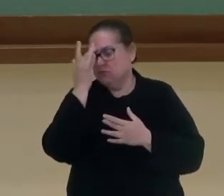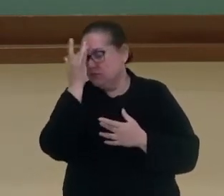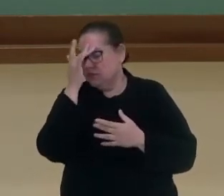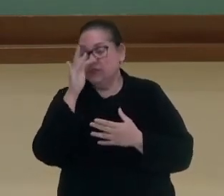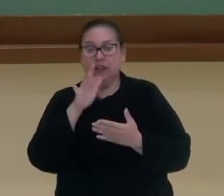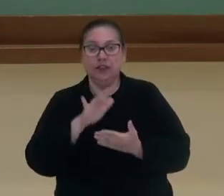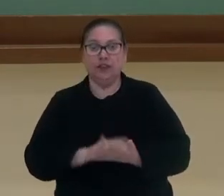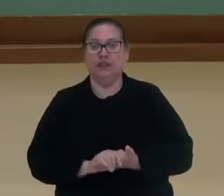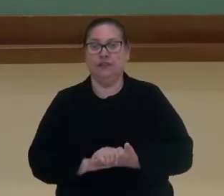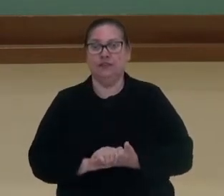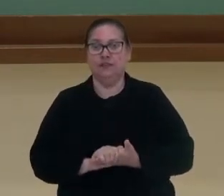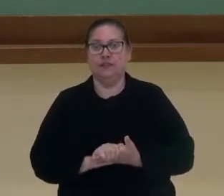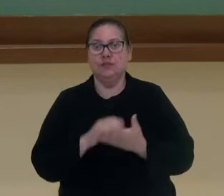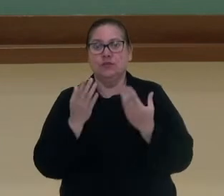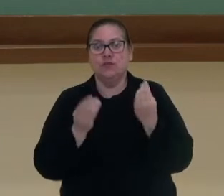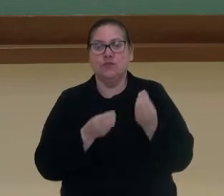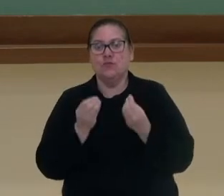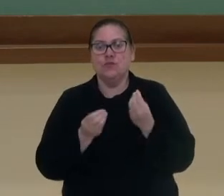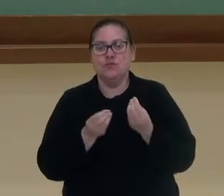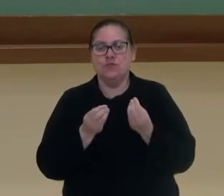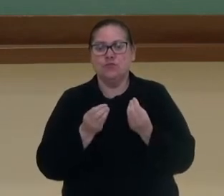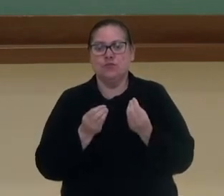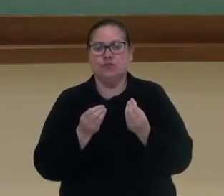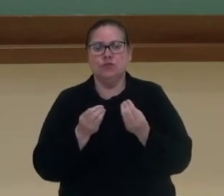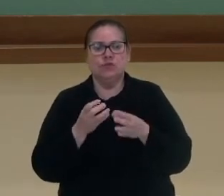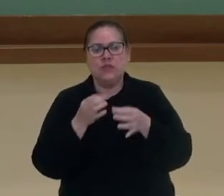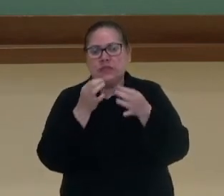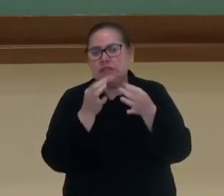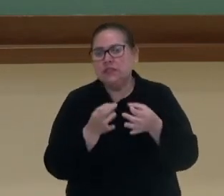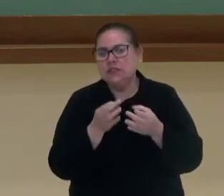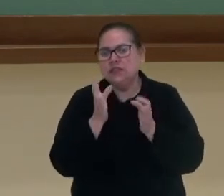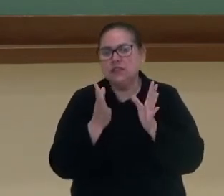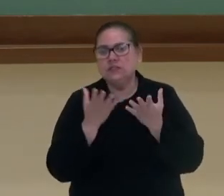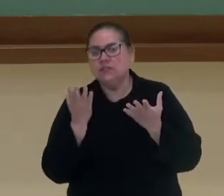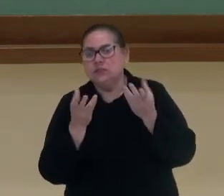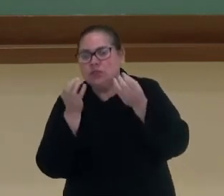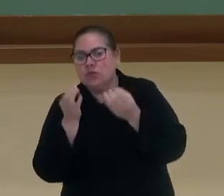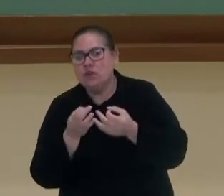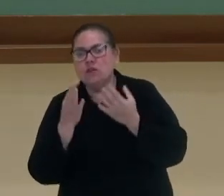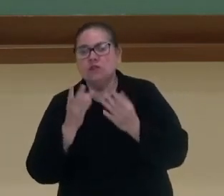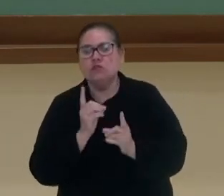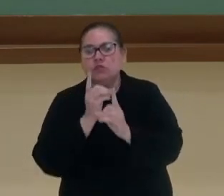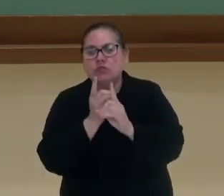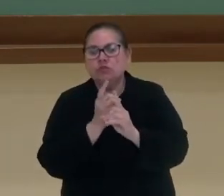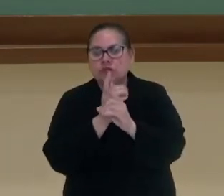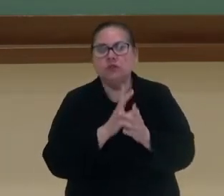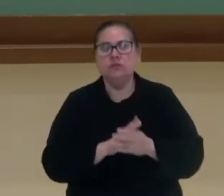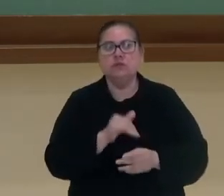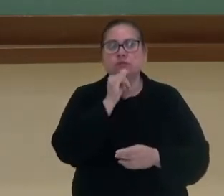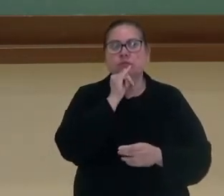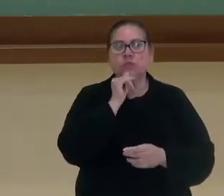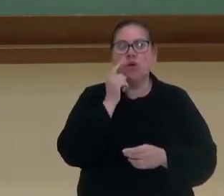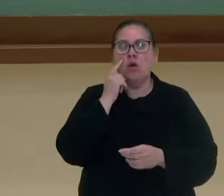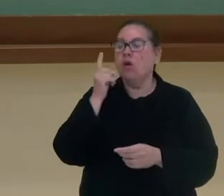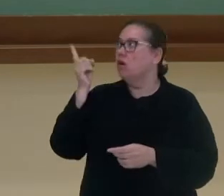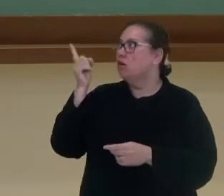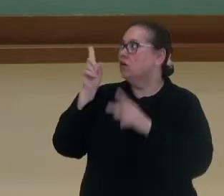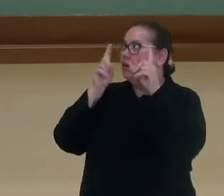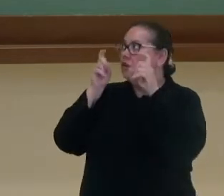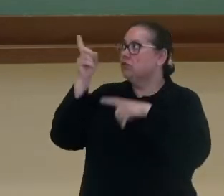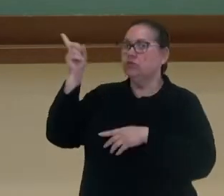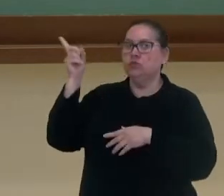sei ali completamente de certeza absoluta que eu vou encontrar. Por exemplo, aqui nessa foto,